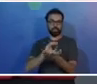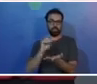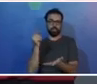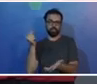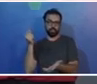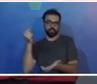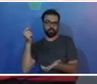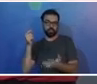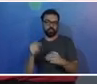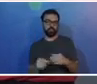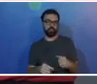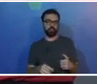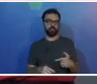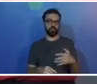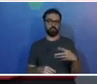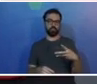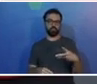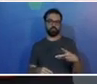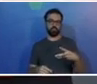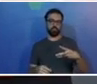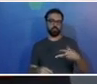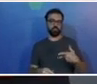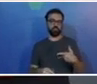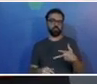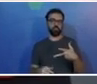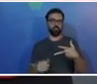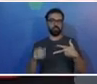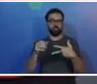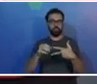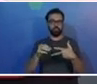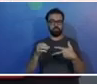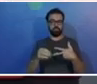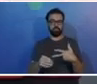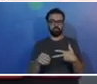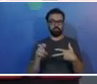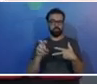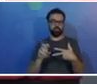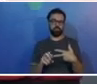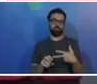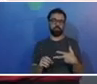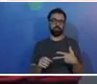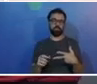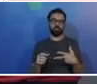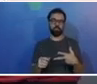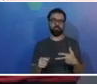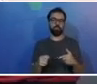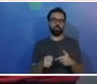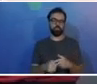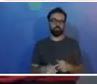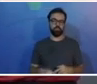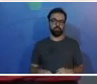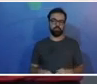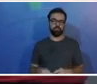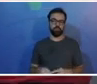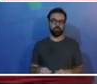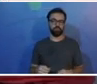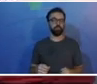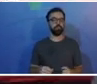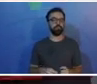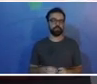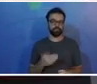os estados e municípios. Nós vamos ler da página 154 até a página